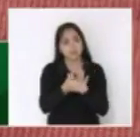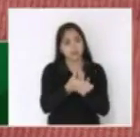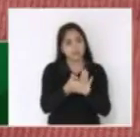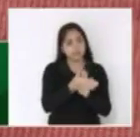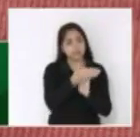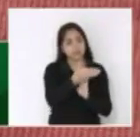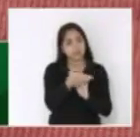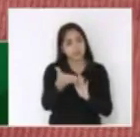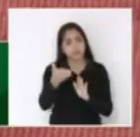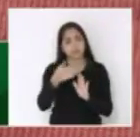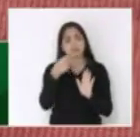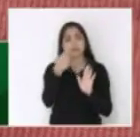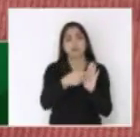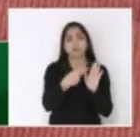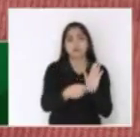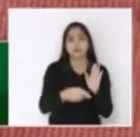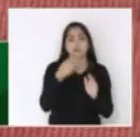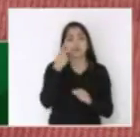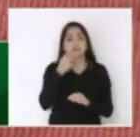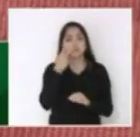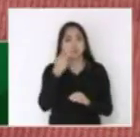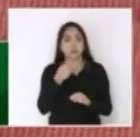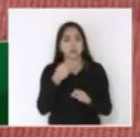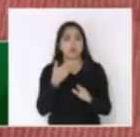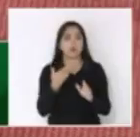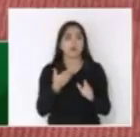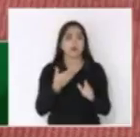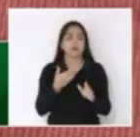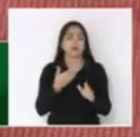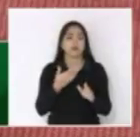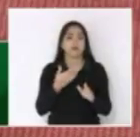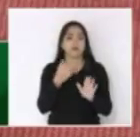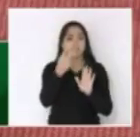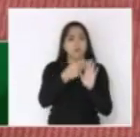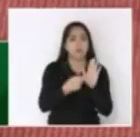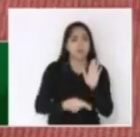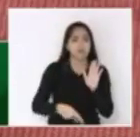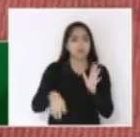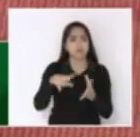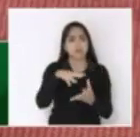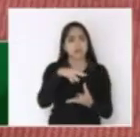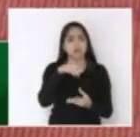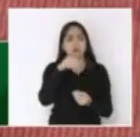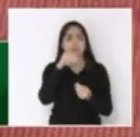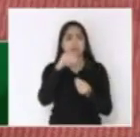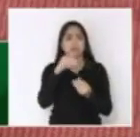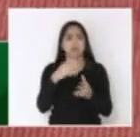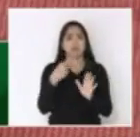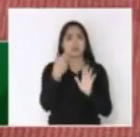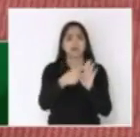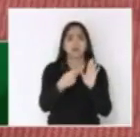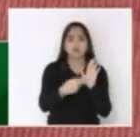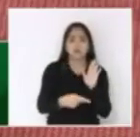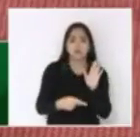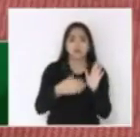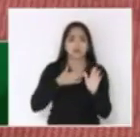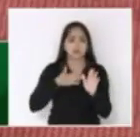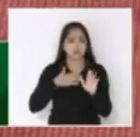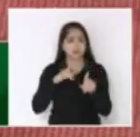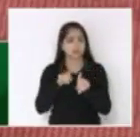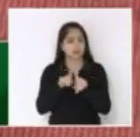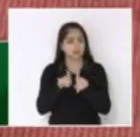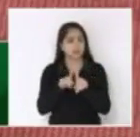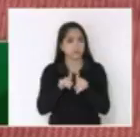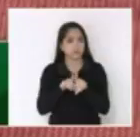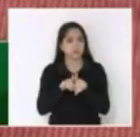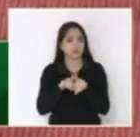alma. Eu sou um pouco poeta, sou um pouco compositor também. E, na minha opinião, a representação mais viva da alma